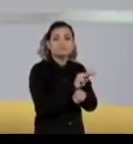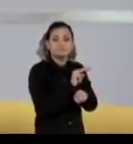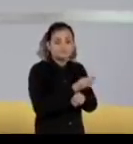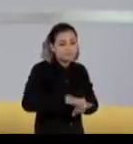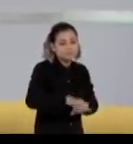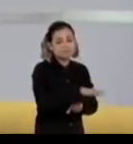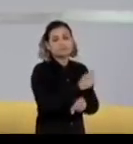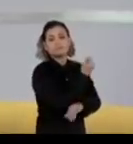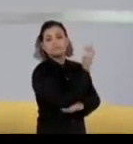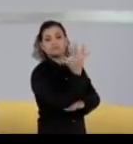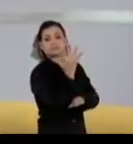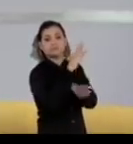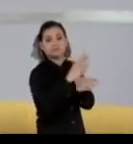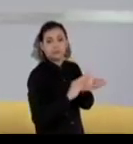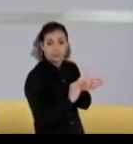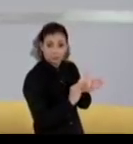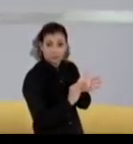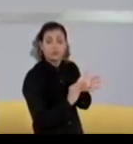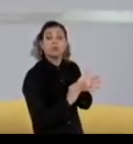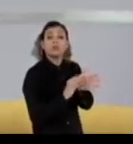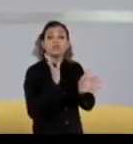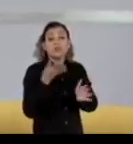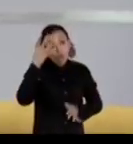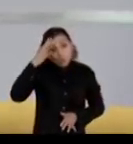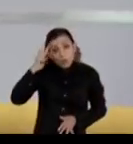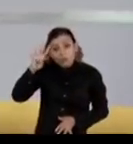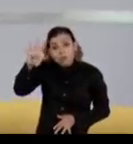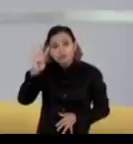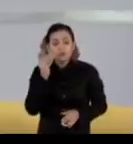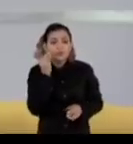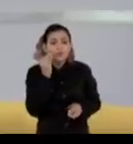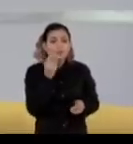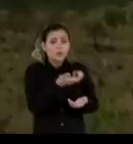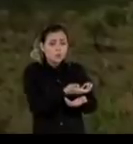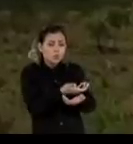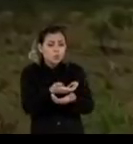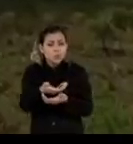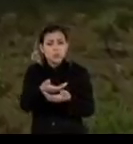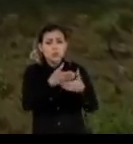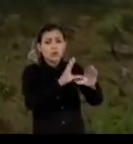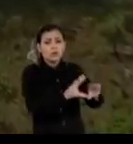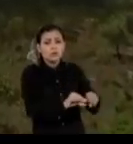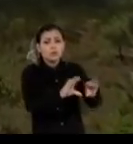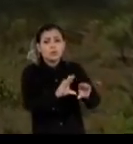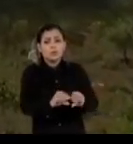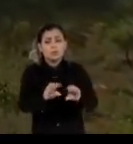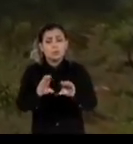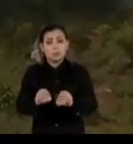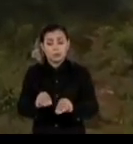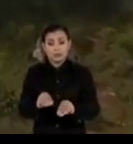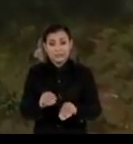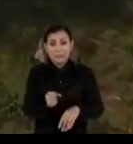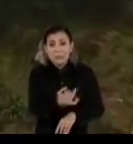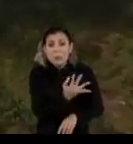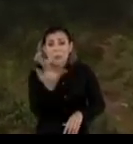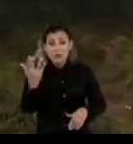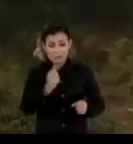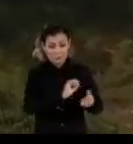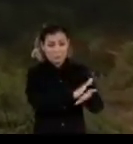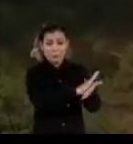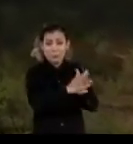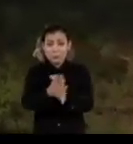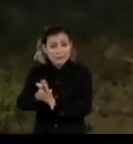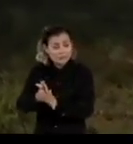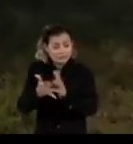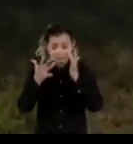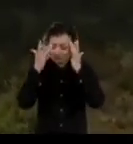Amazônia. A Força Tarefa está há 4 dias combatendo as chamas. Ainda não há estimativa de quanto o fogo já consumiu